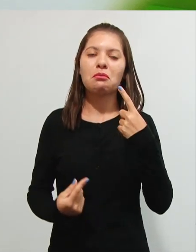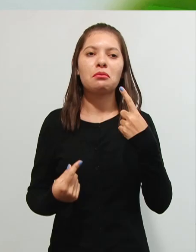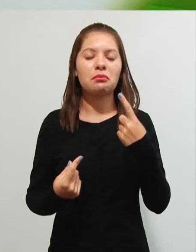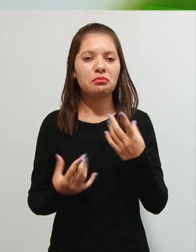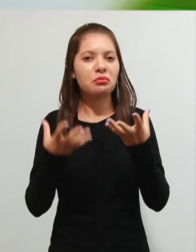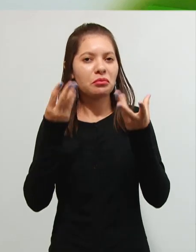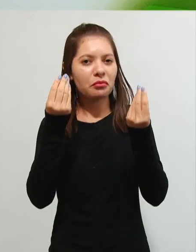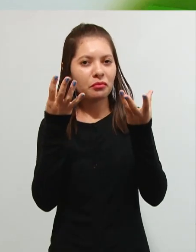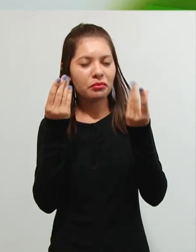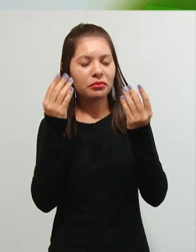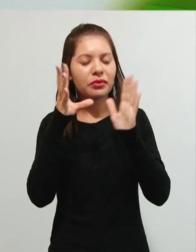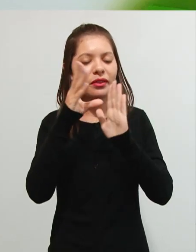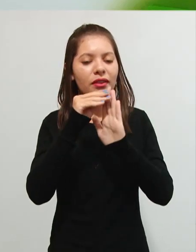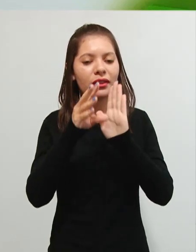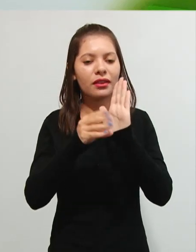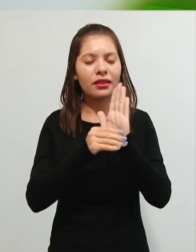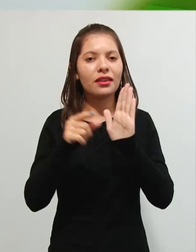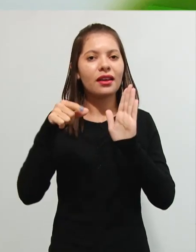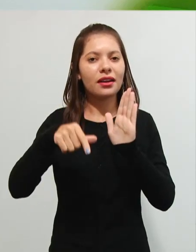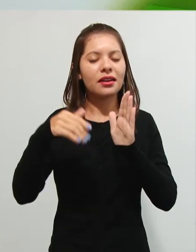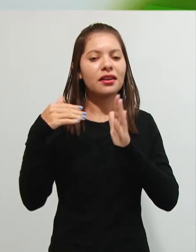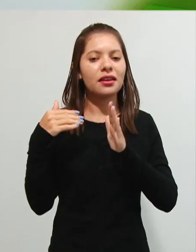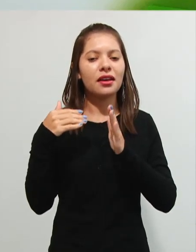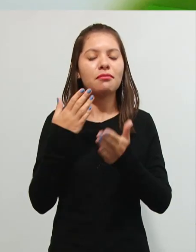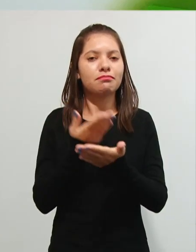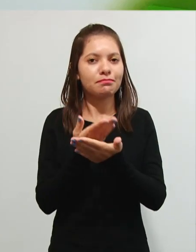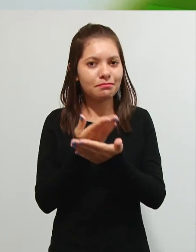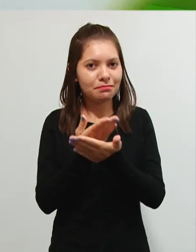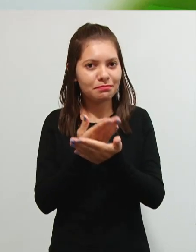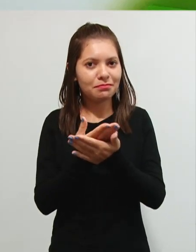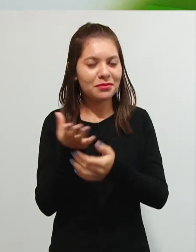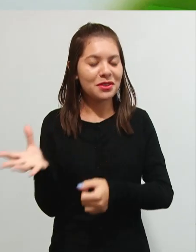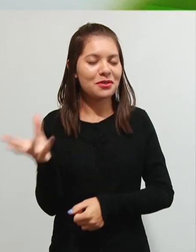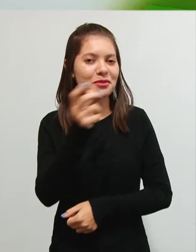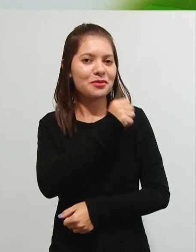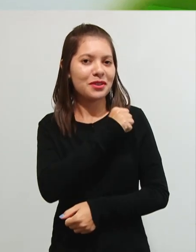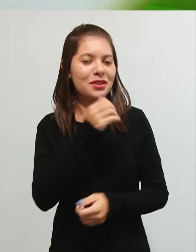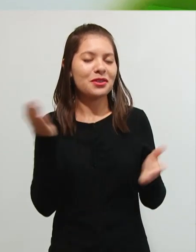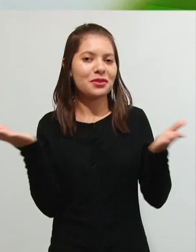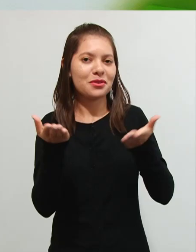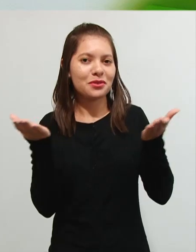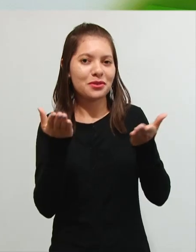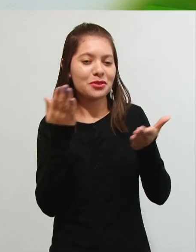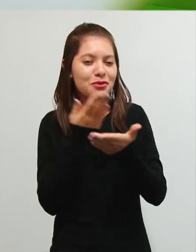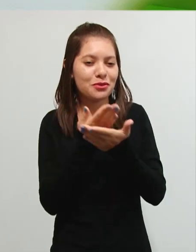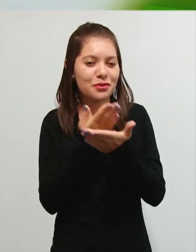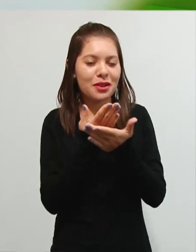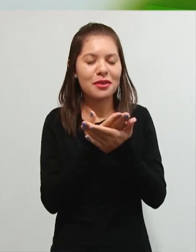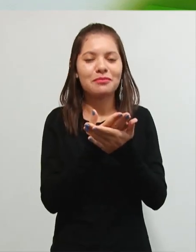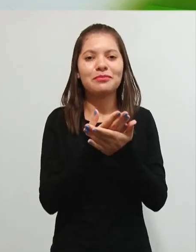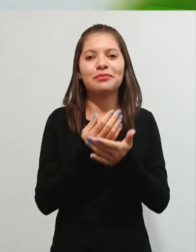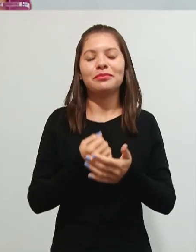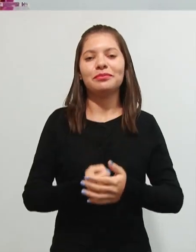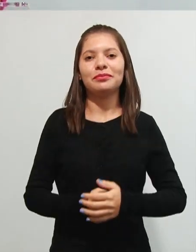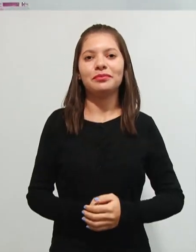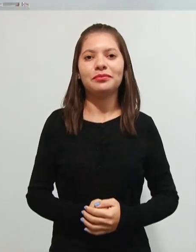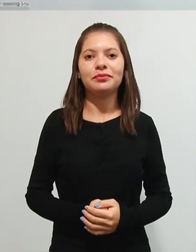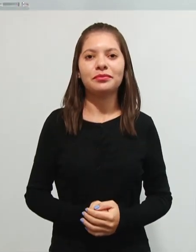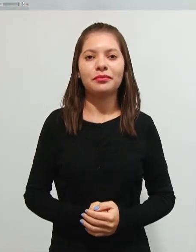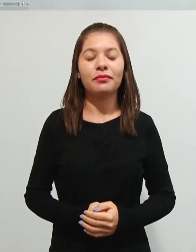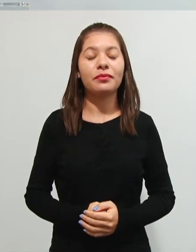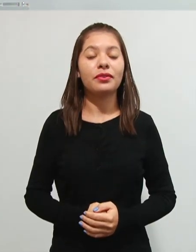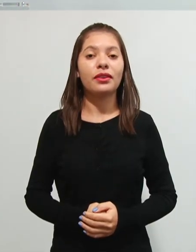você está aprendendo nessa jornada das teorias da aprendizagem. Então, vem comigo que hoje a gente vai estudar muito mais. As